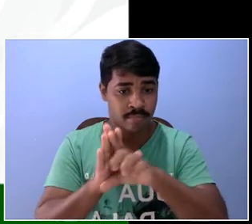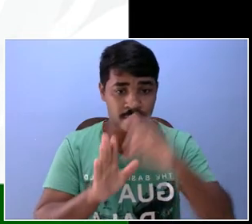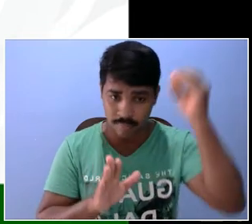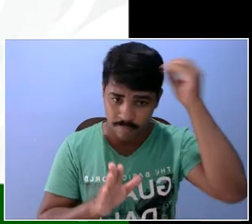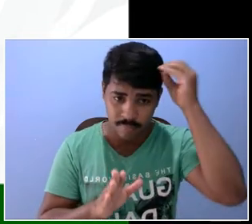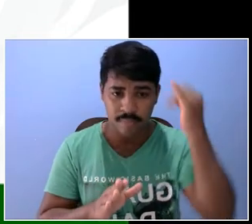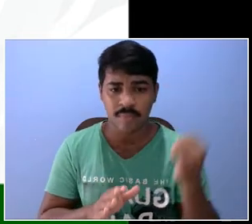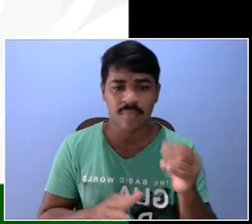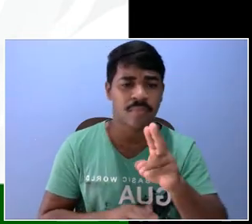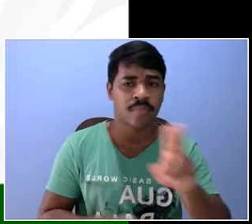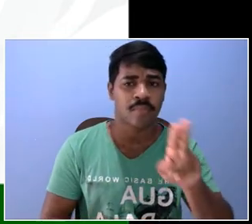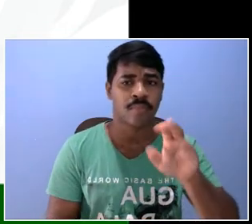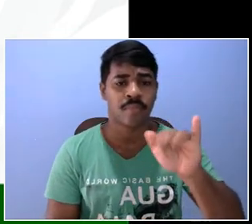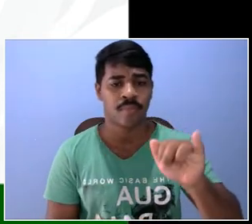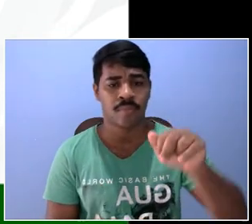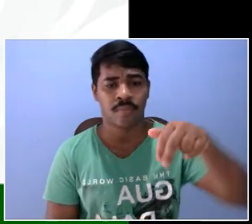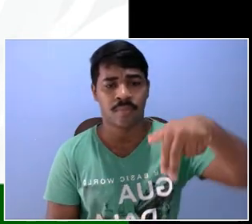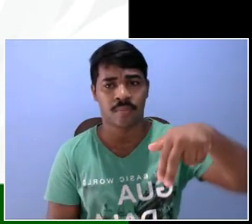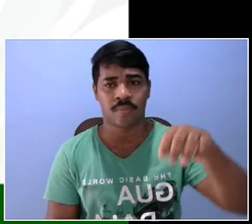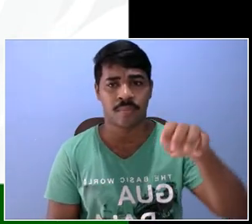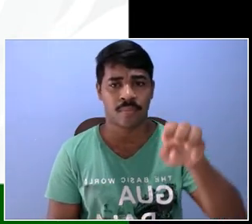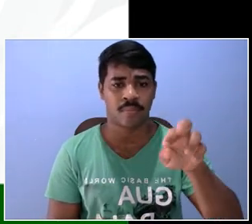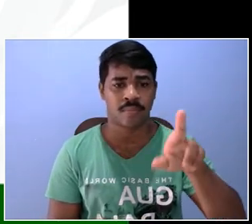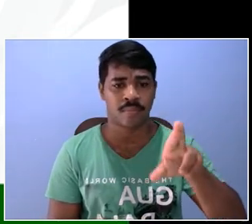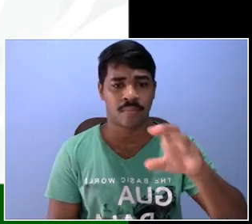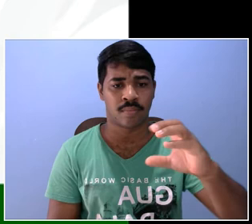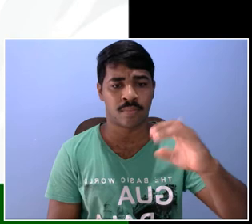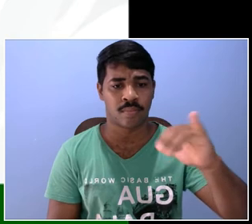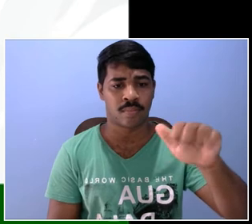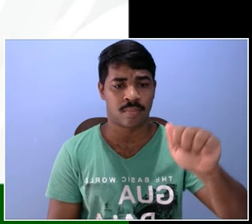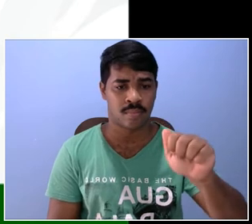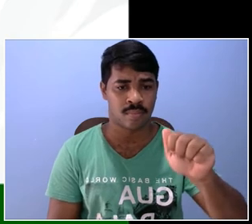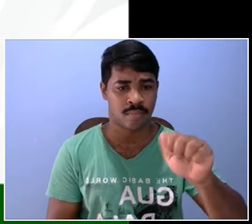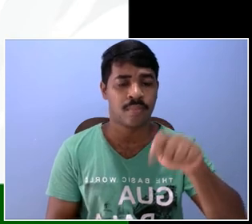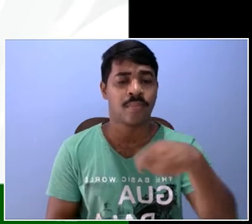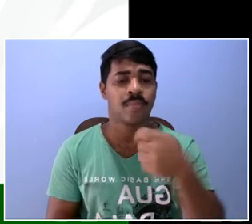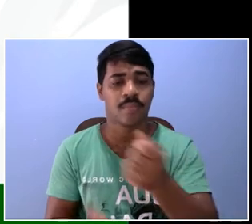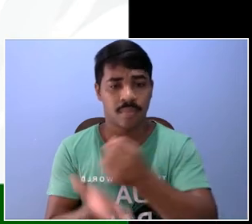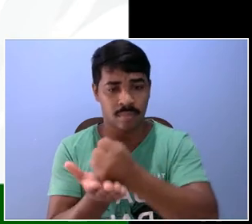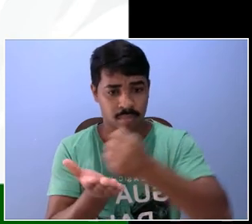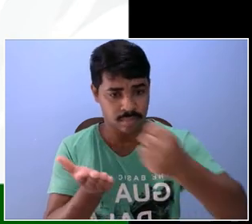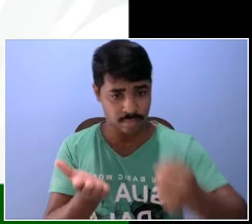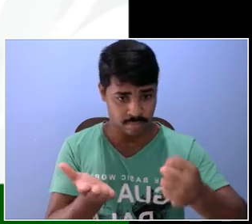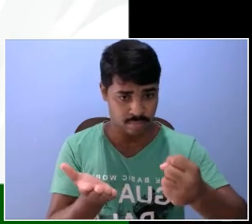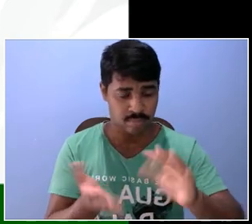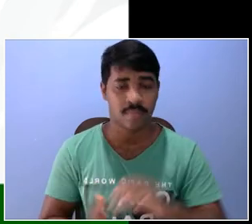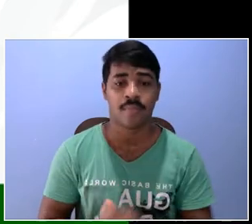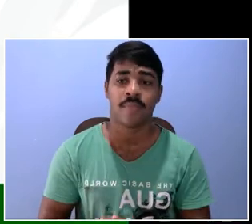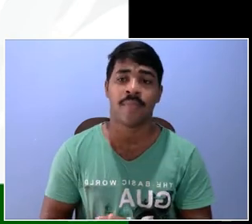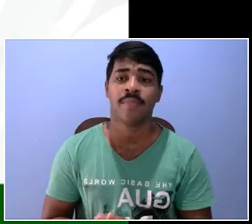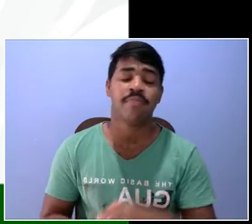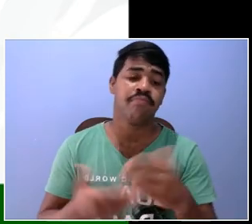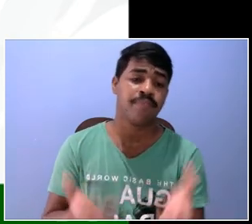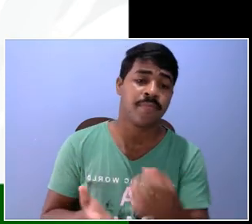Tem um outro nome também que se dá a essa lei, que é chamada lei da preguiça, tá? Mas o termo correto é